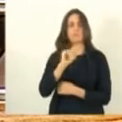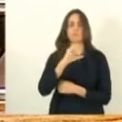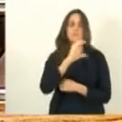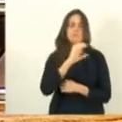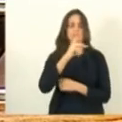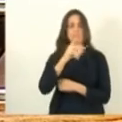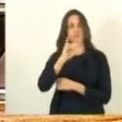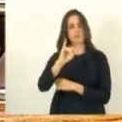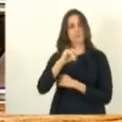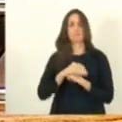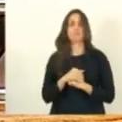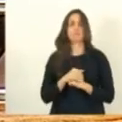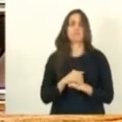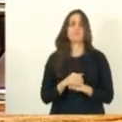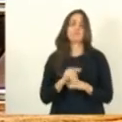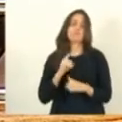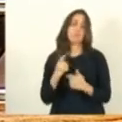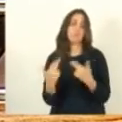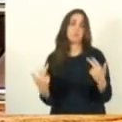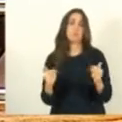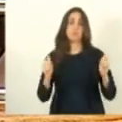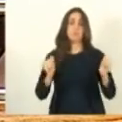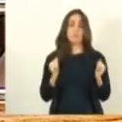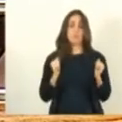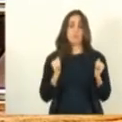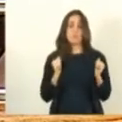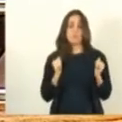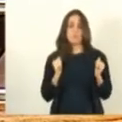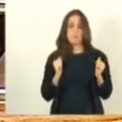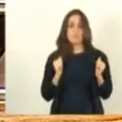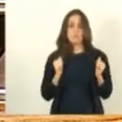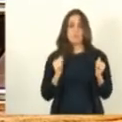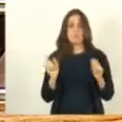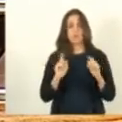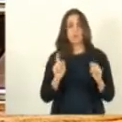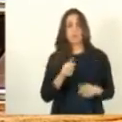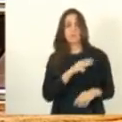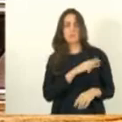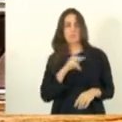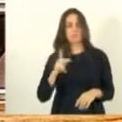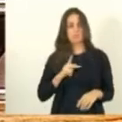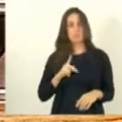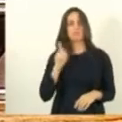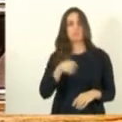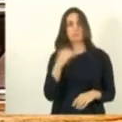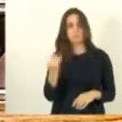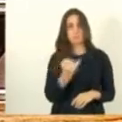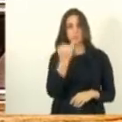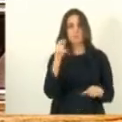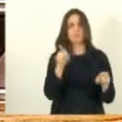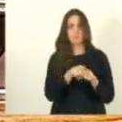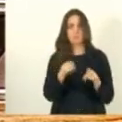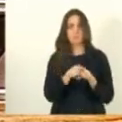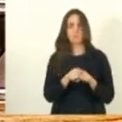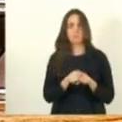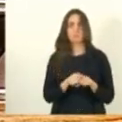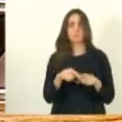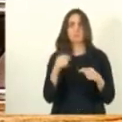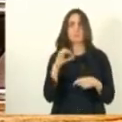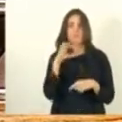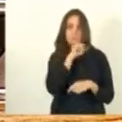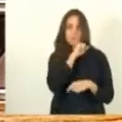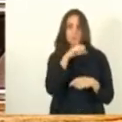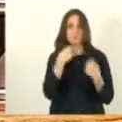Tem casos que a gente não pode ficar... Acho que o Ministério Público tem um papel fundamental aí, rápido, precisa